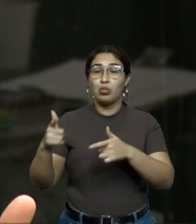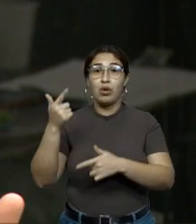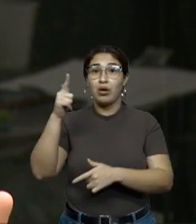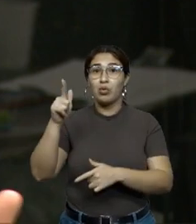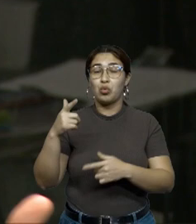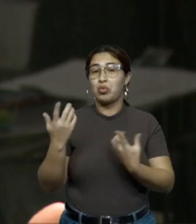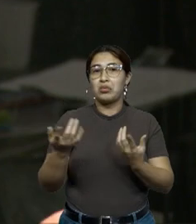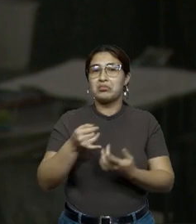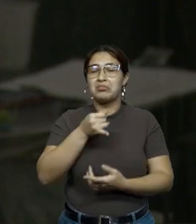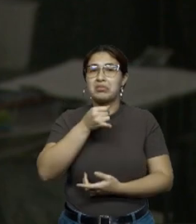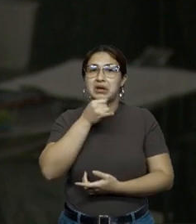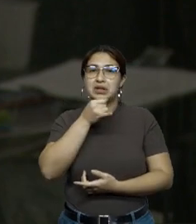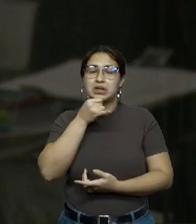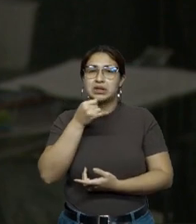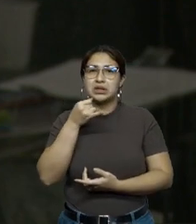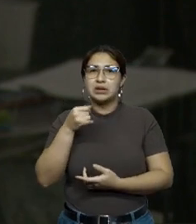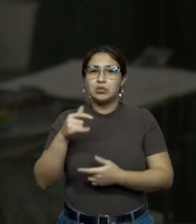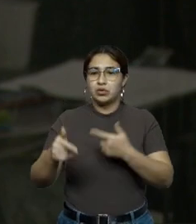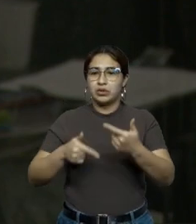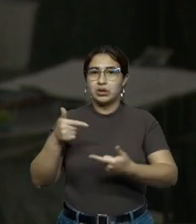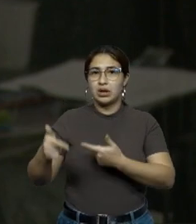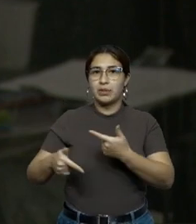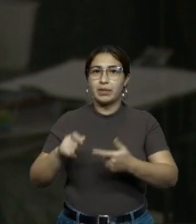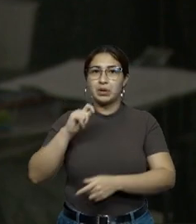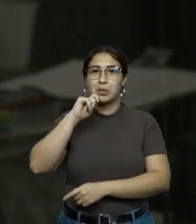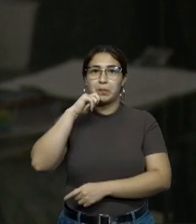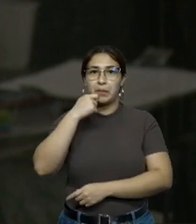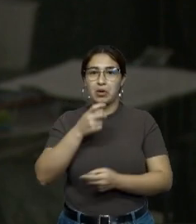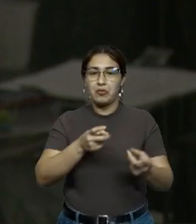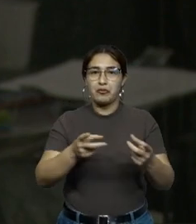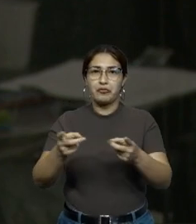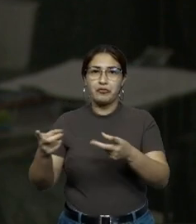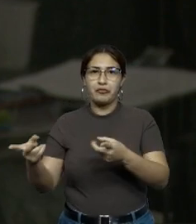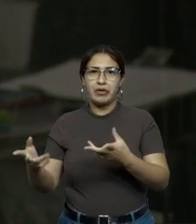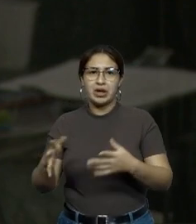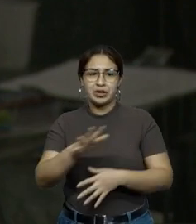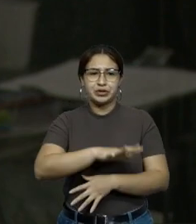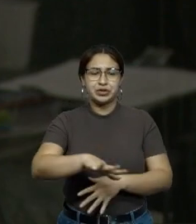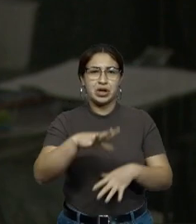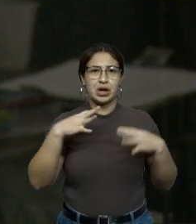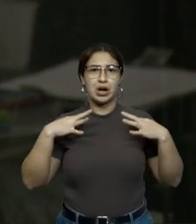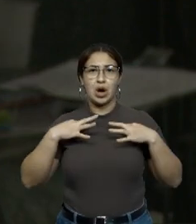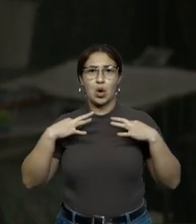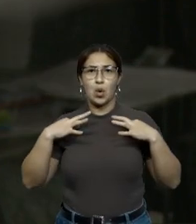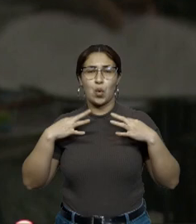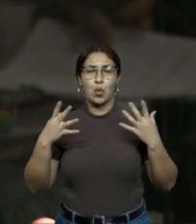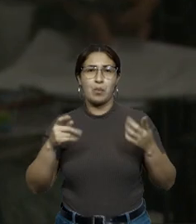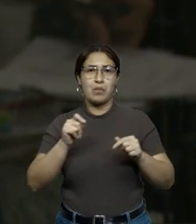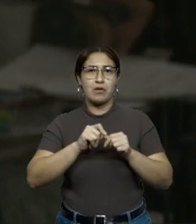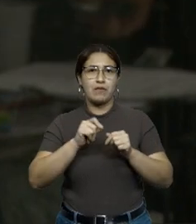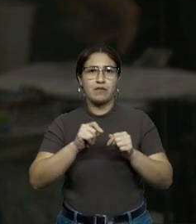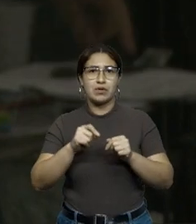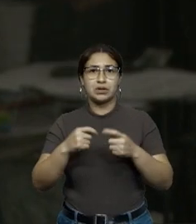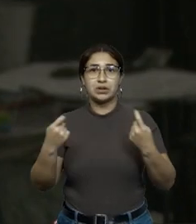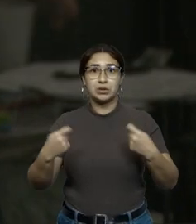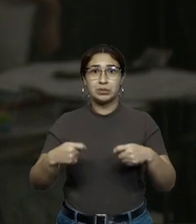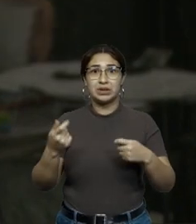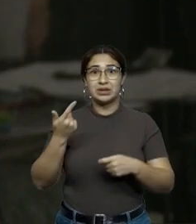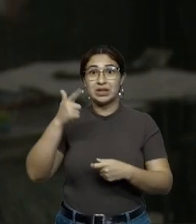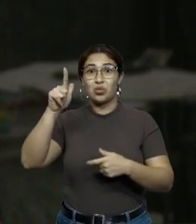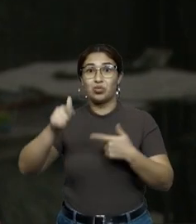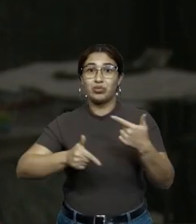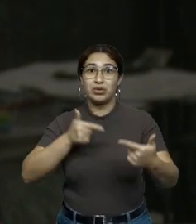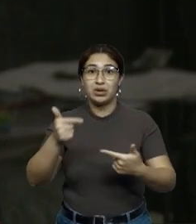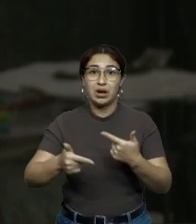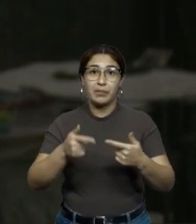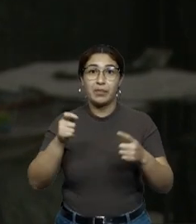padaria trabalhando em algumas áreas Têxtil também enfim tiver aqui para outras áreas para ela sobreviver para ter colocar